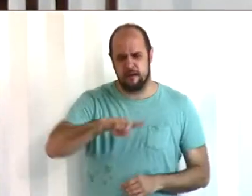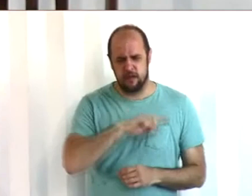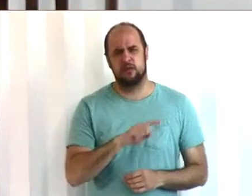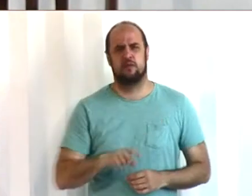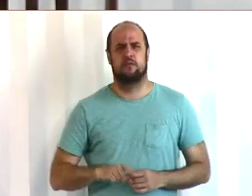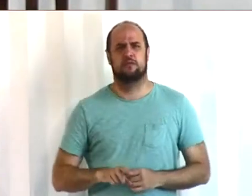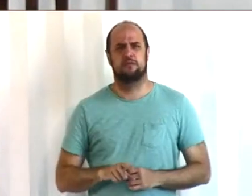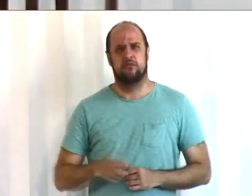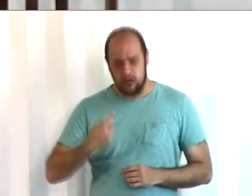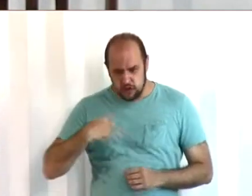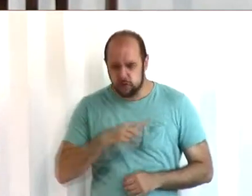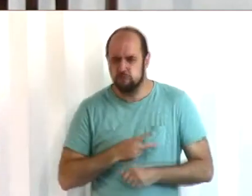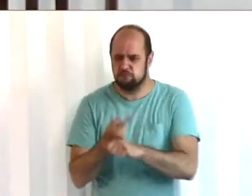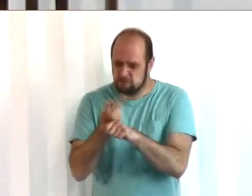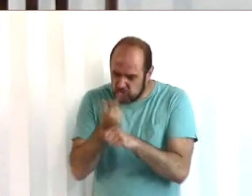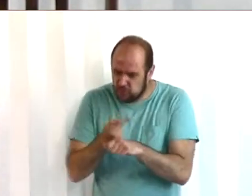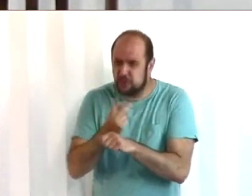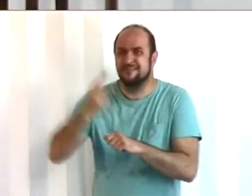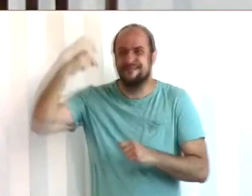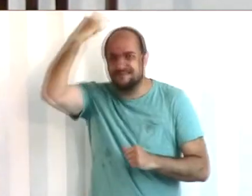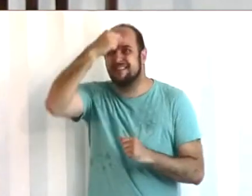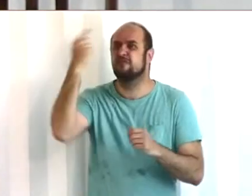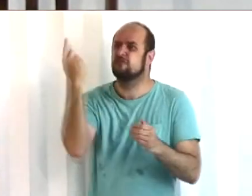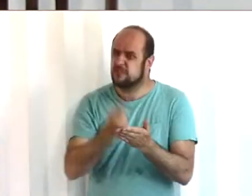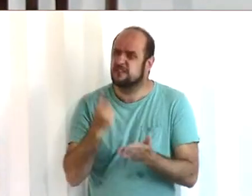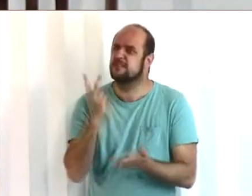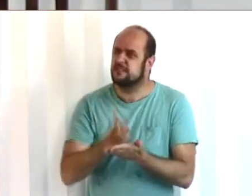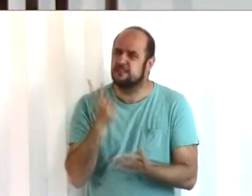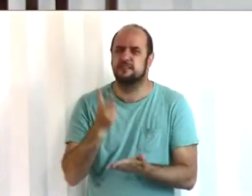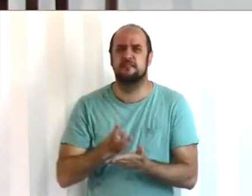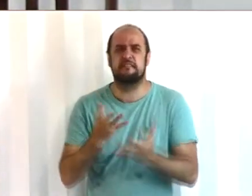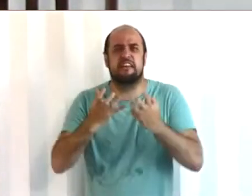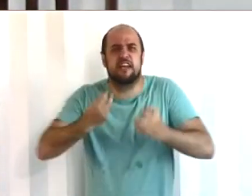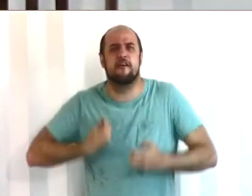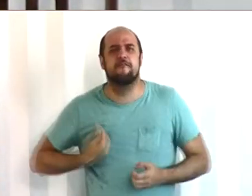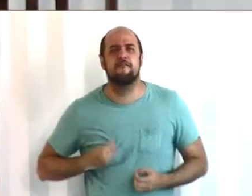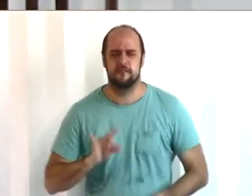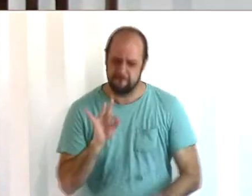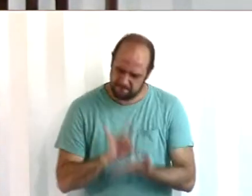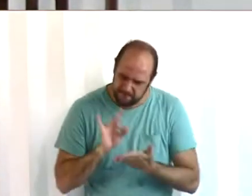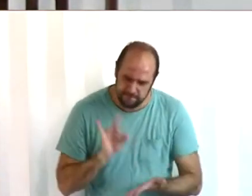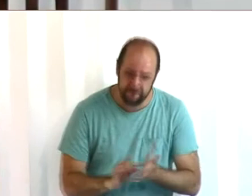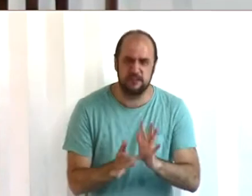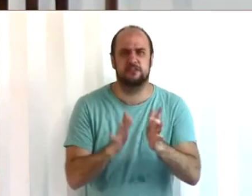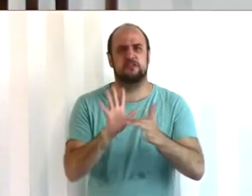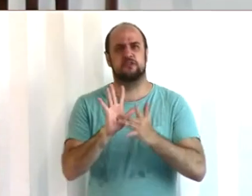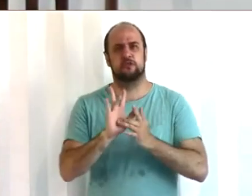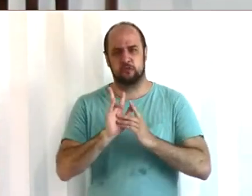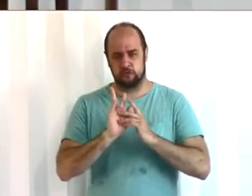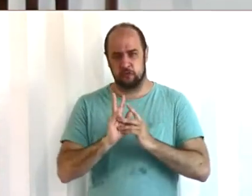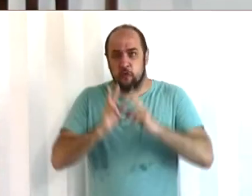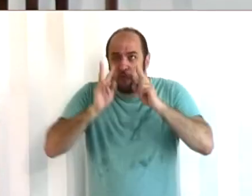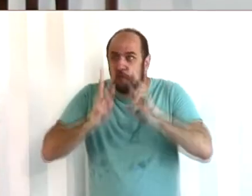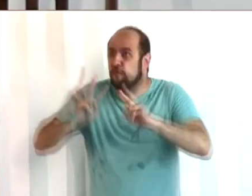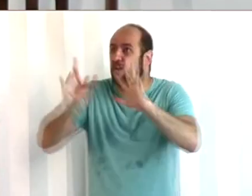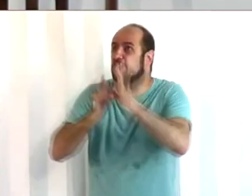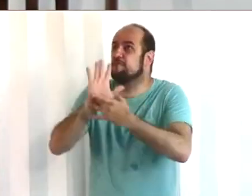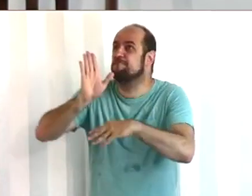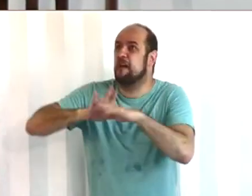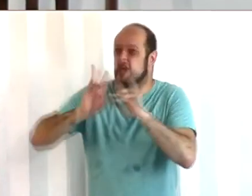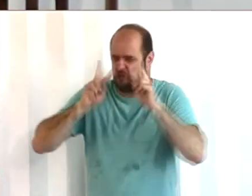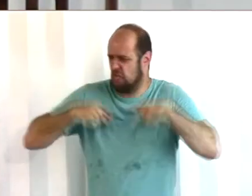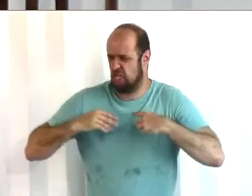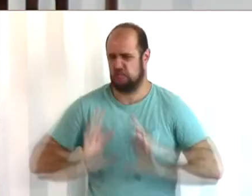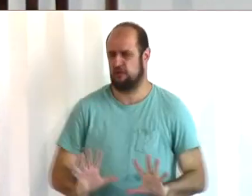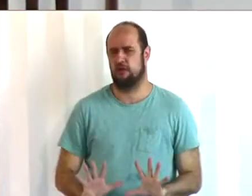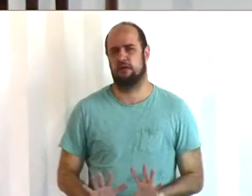pecados. Nós somos um povo que busca santificação. Nós somos um povo que quer viver verdadeiramente para Jesus do que mais para nós mesmos. E